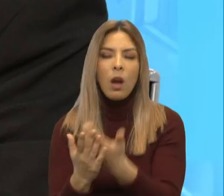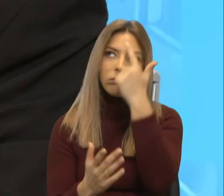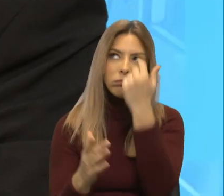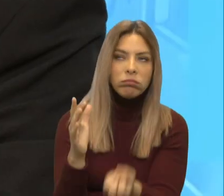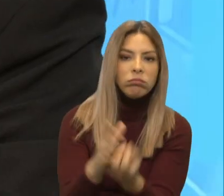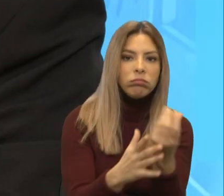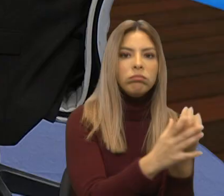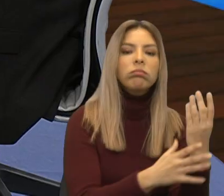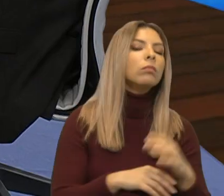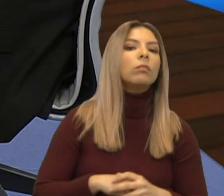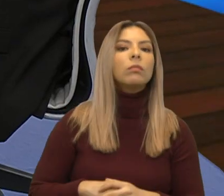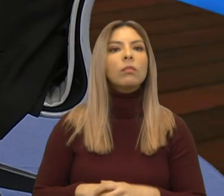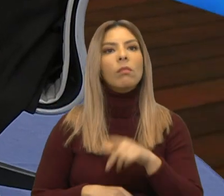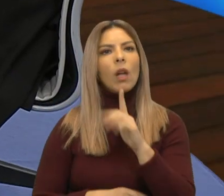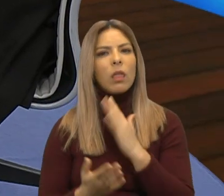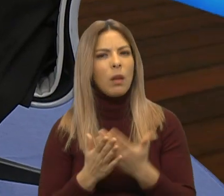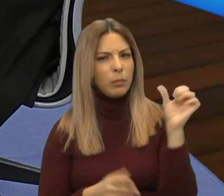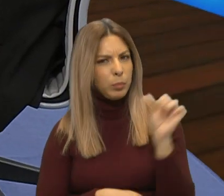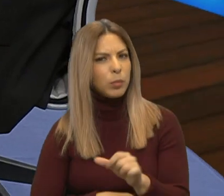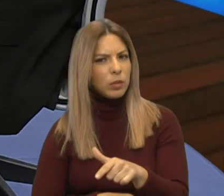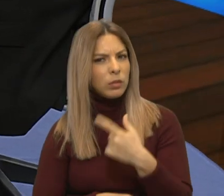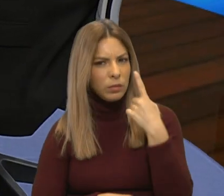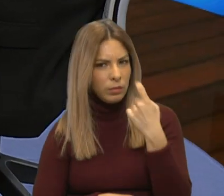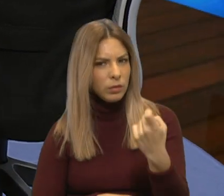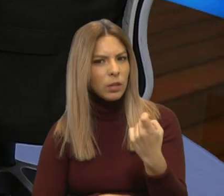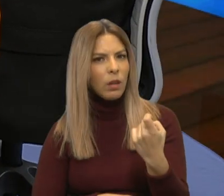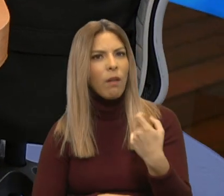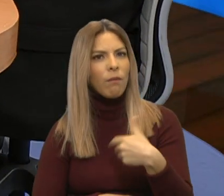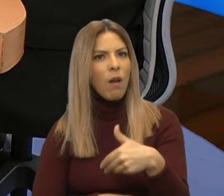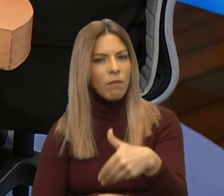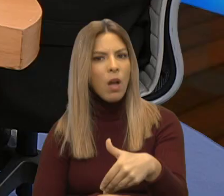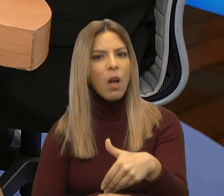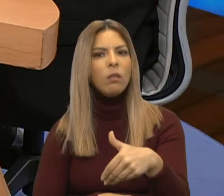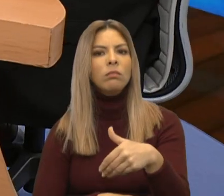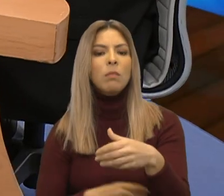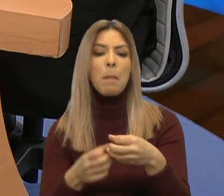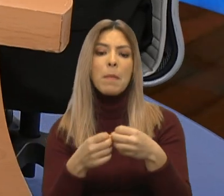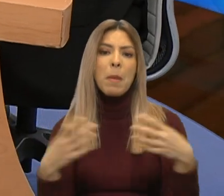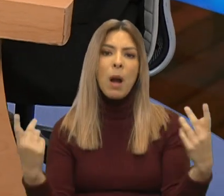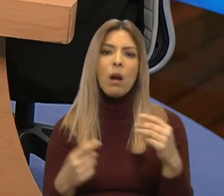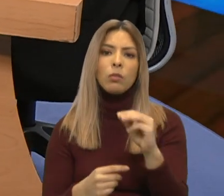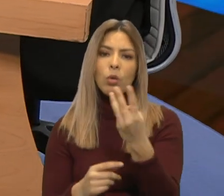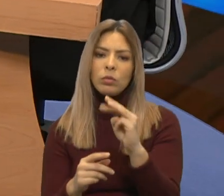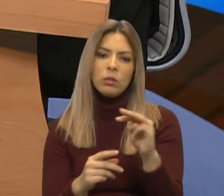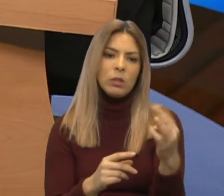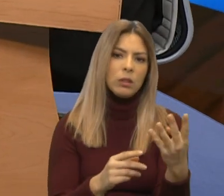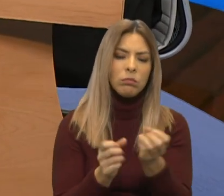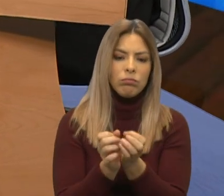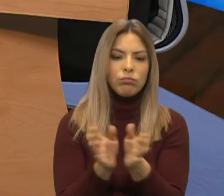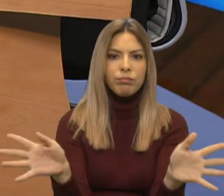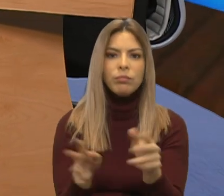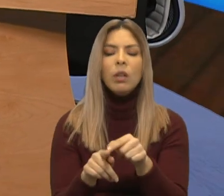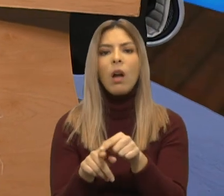A polarização tende a agravar-se, nomeadamente a polarização política, com o crescimento de partidos extremistas? Penso que